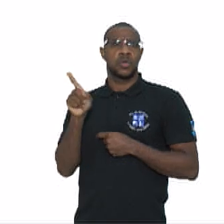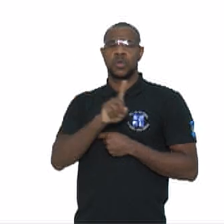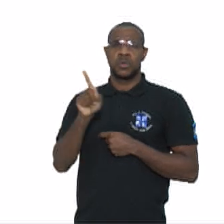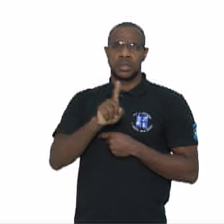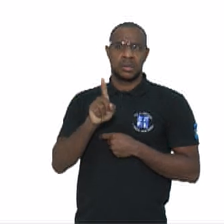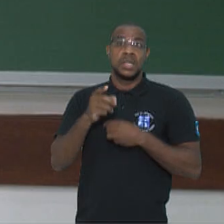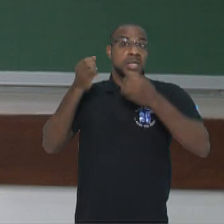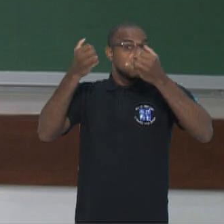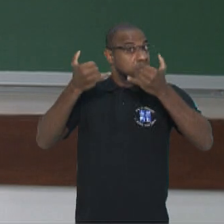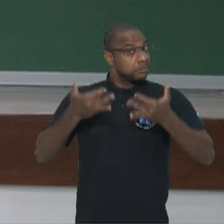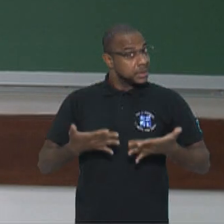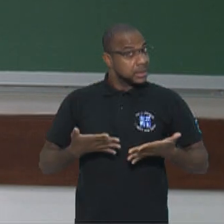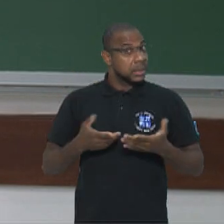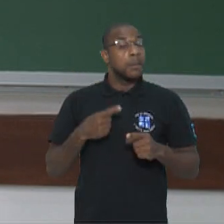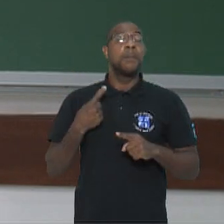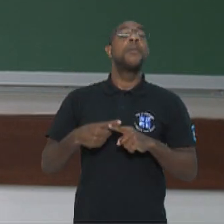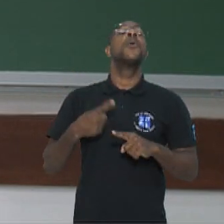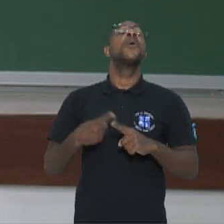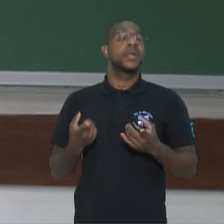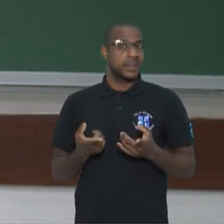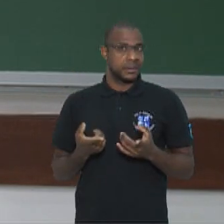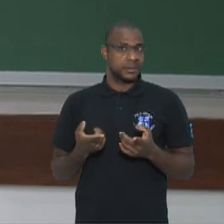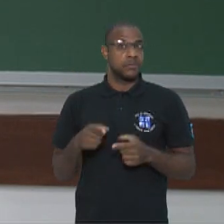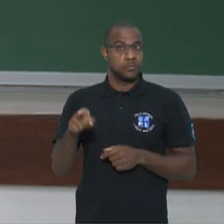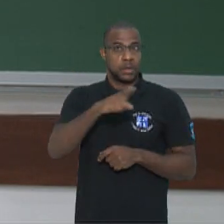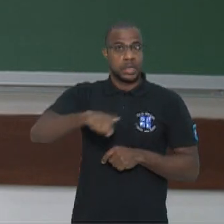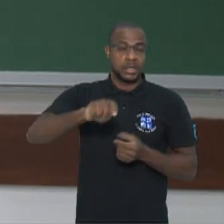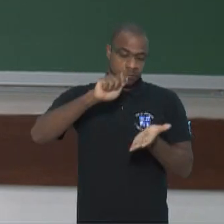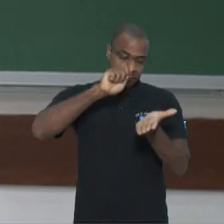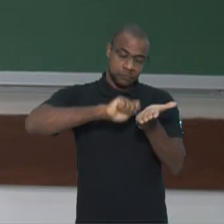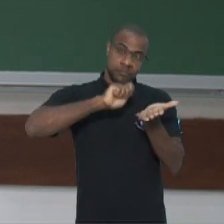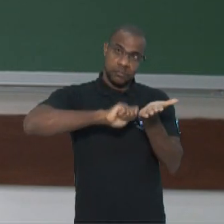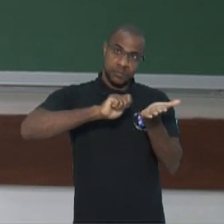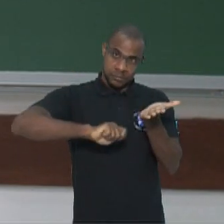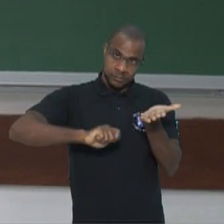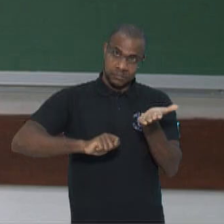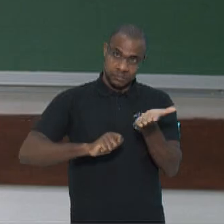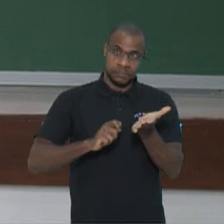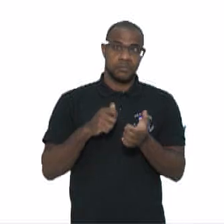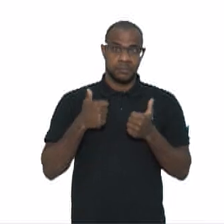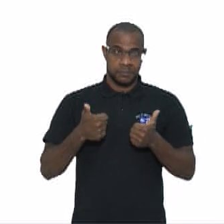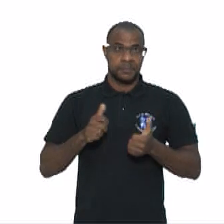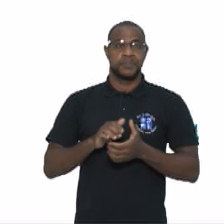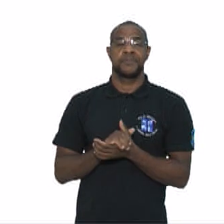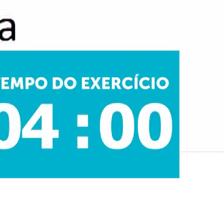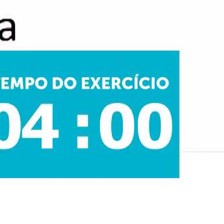vai explicar por quê. Então, da mesma forma como vocês fizeram anteriormente. Vamos lá.